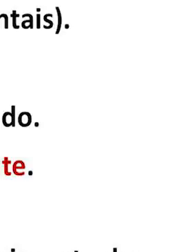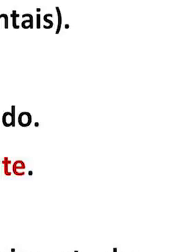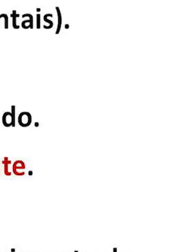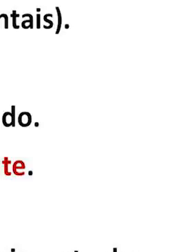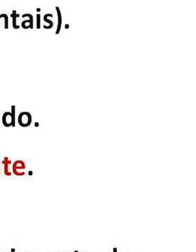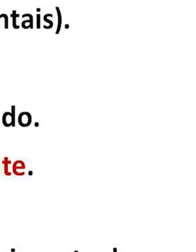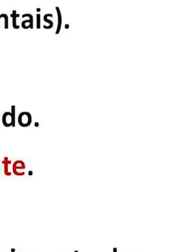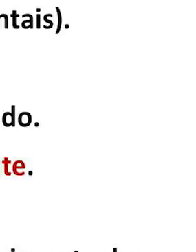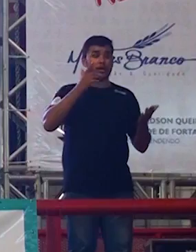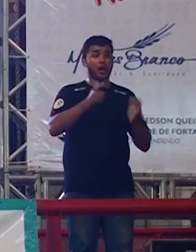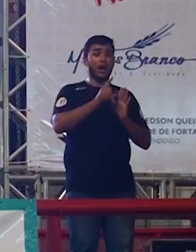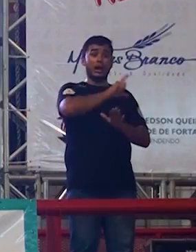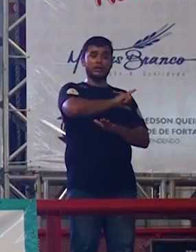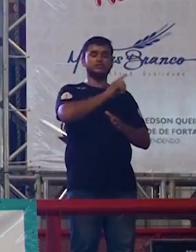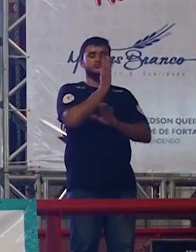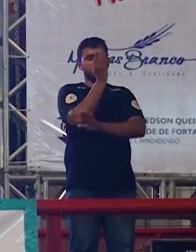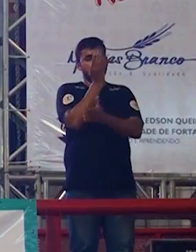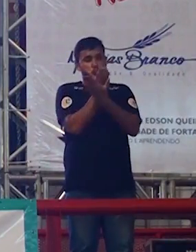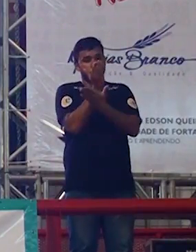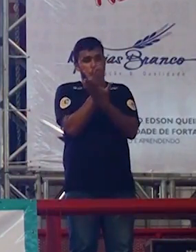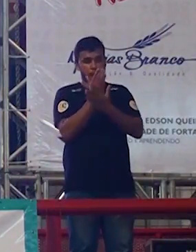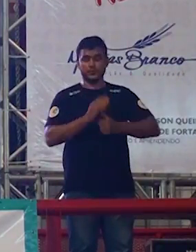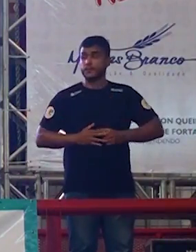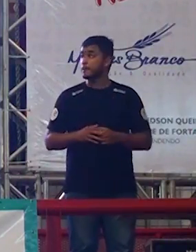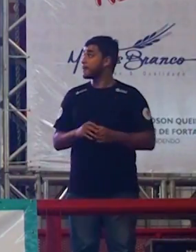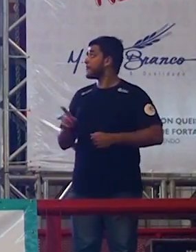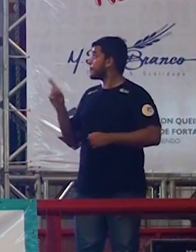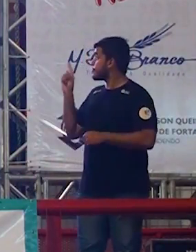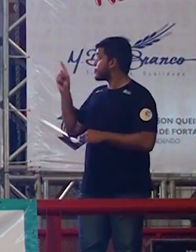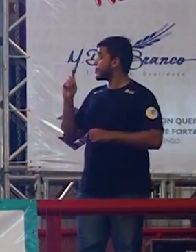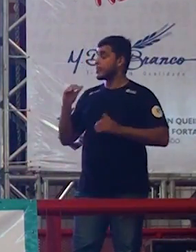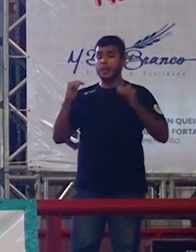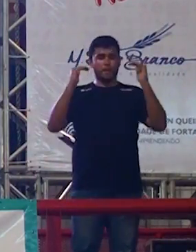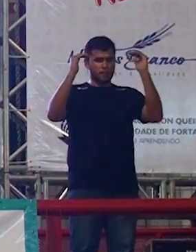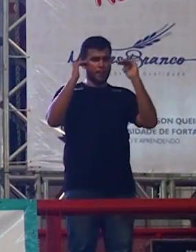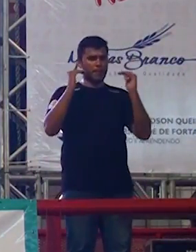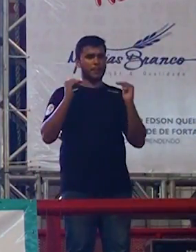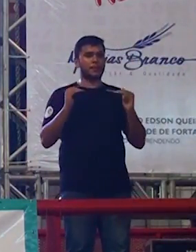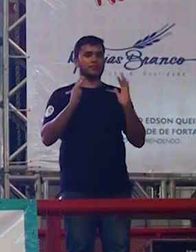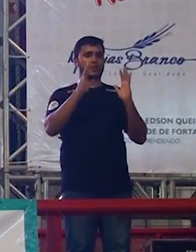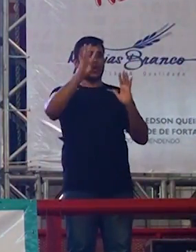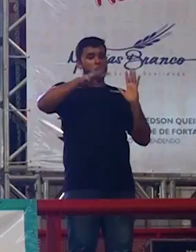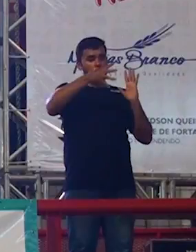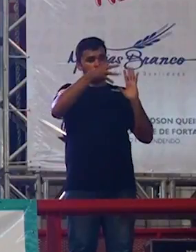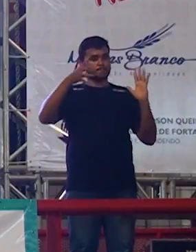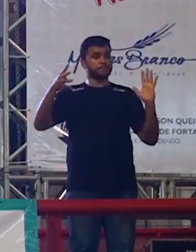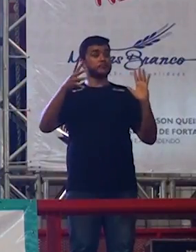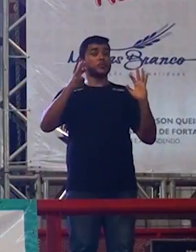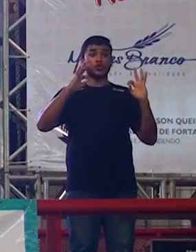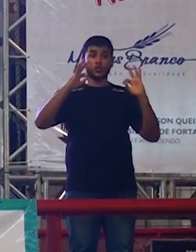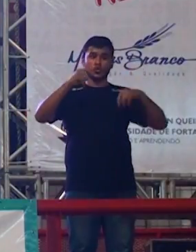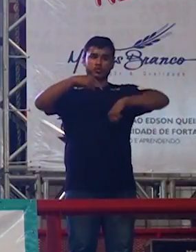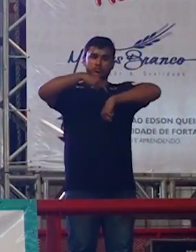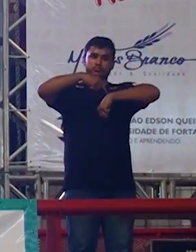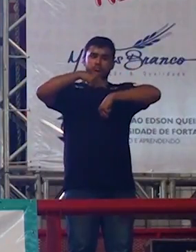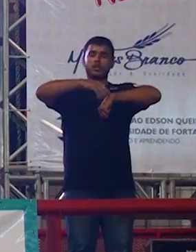vai poder contribuir em nada no grupo. Elabore um cronograma. Todo mundo tem que ser responsável para cumprir o horário.